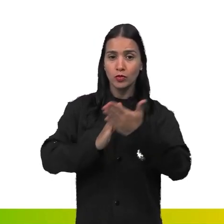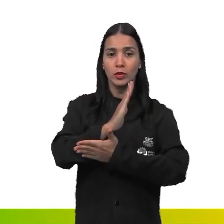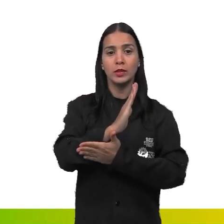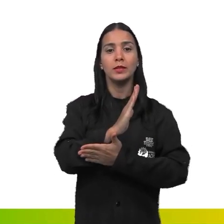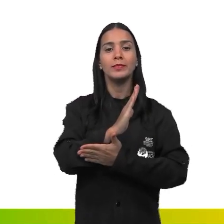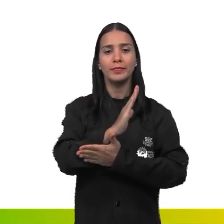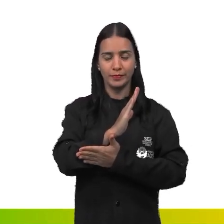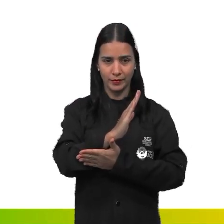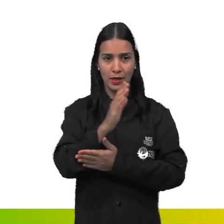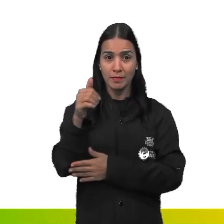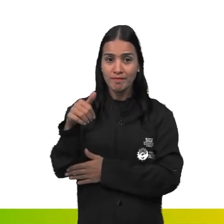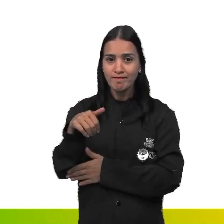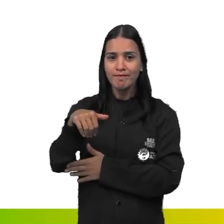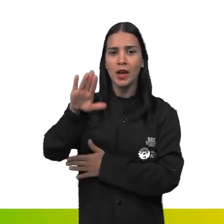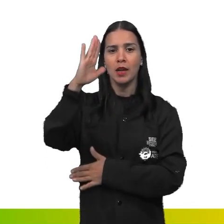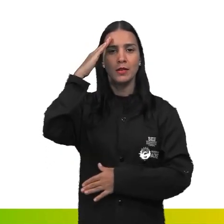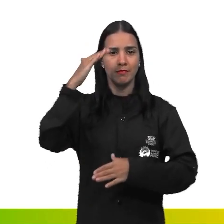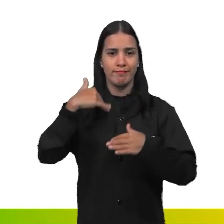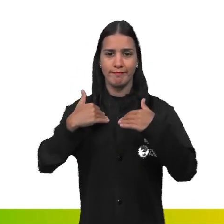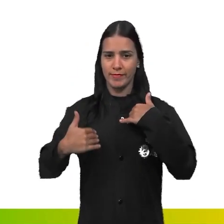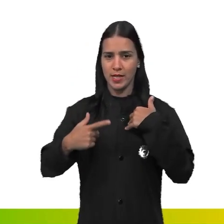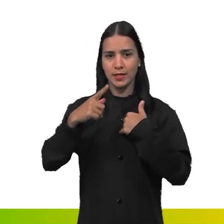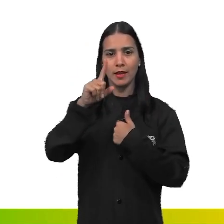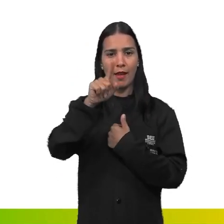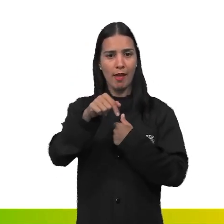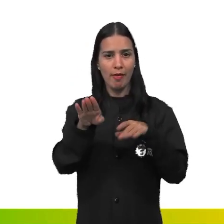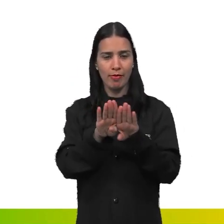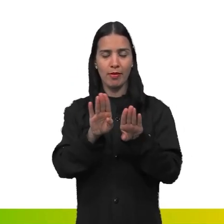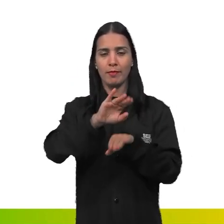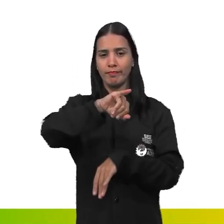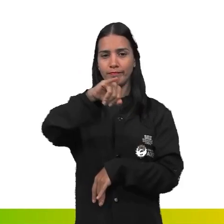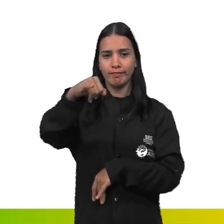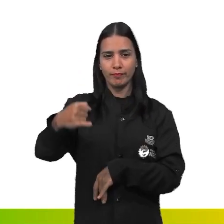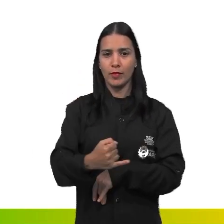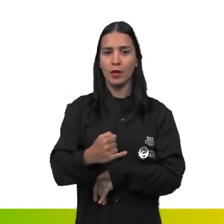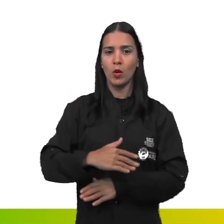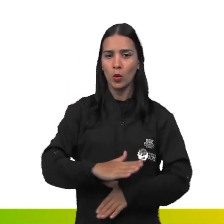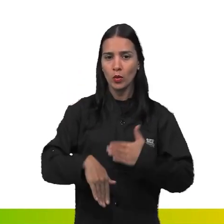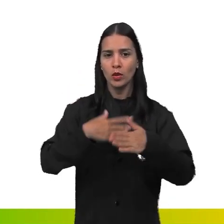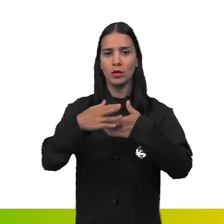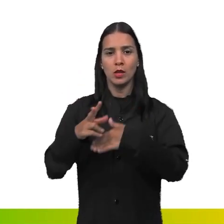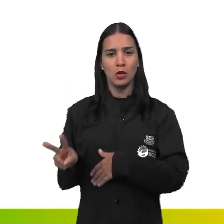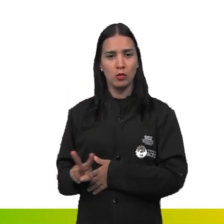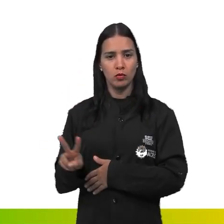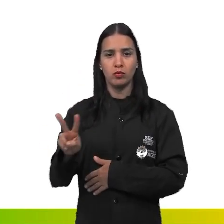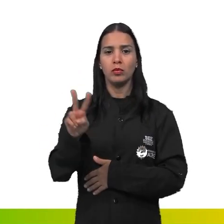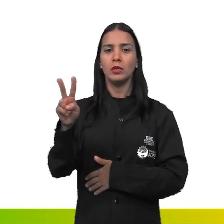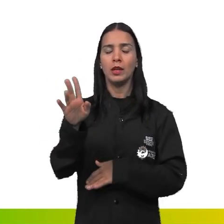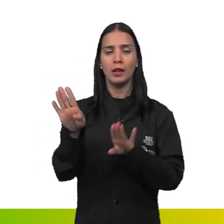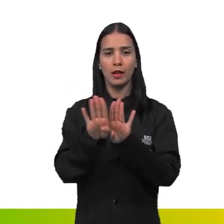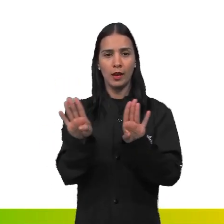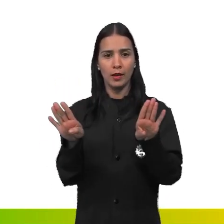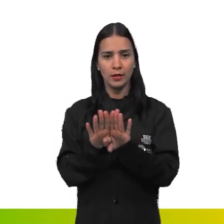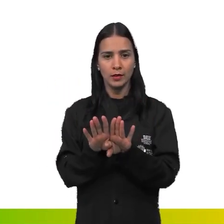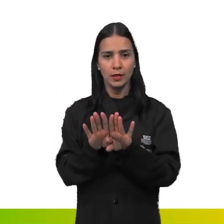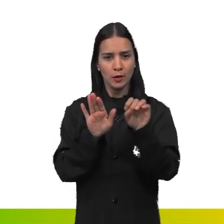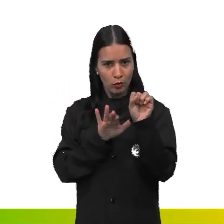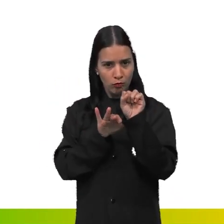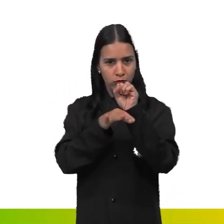além do desempenho físico. É uma oportunidade para desenvolver valores humanos, fortalecer a consciência social